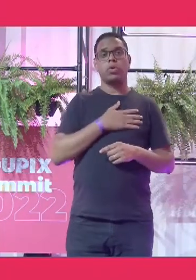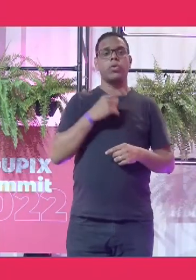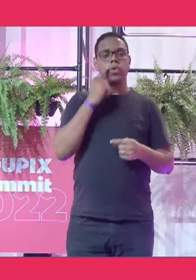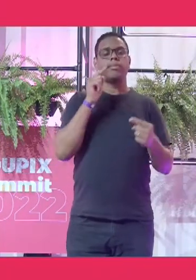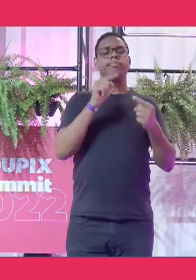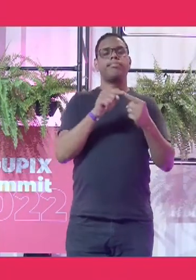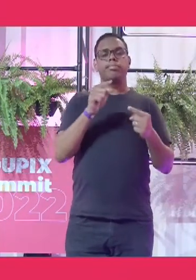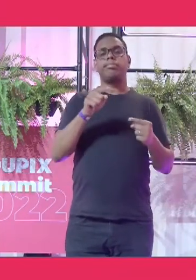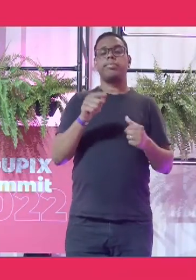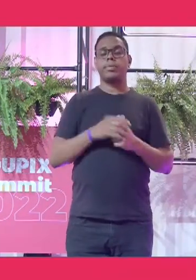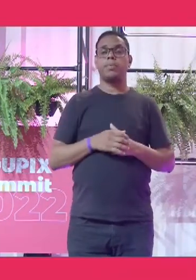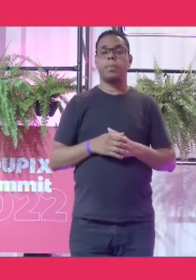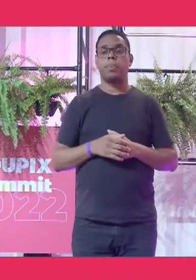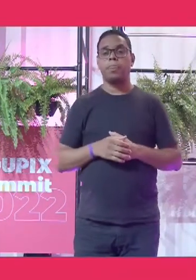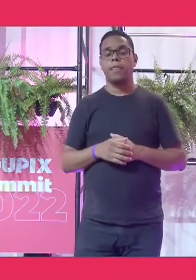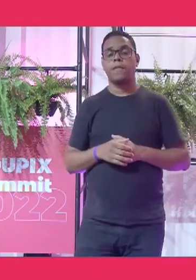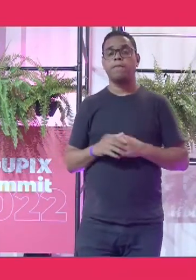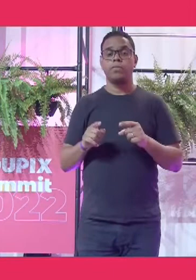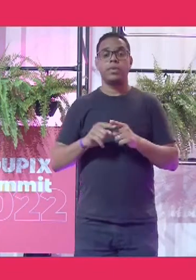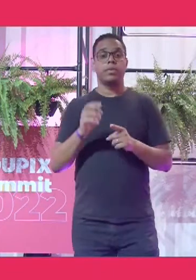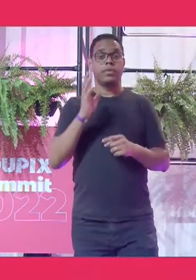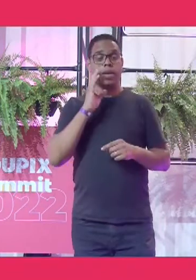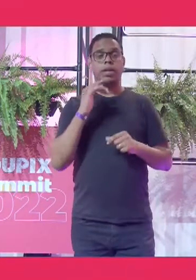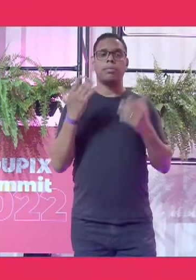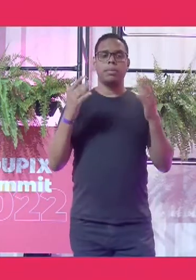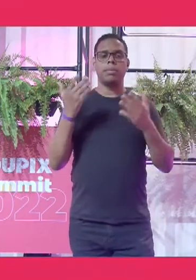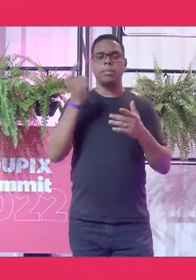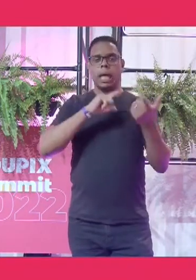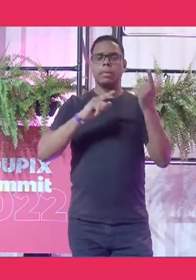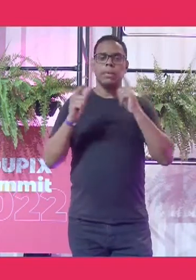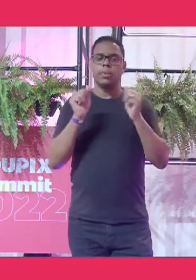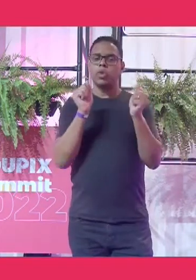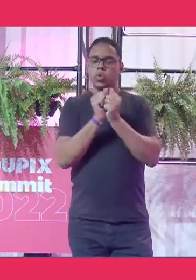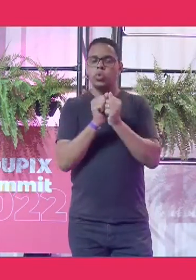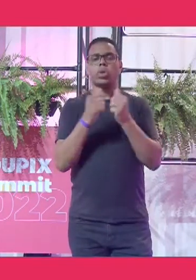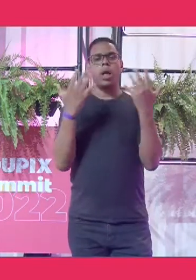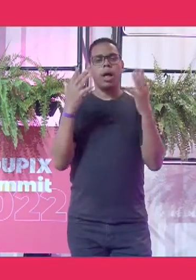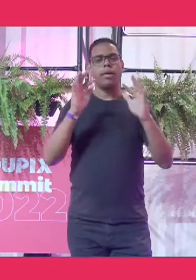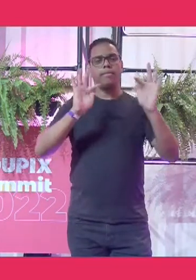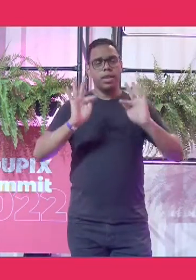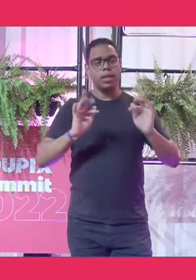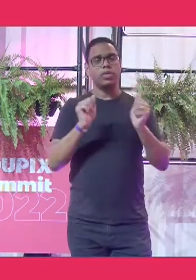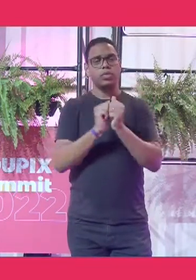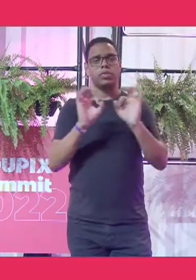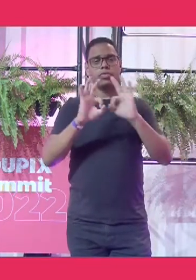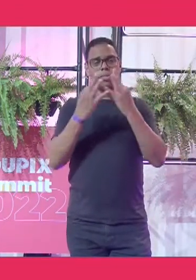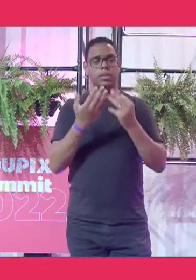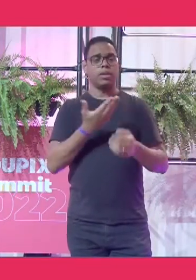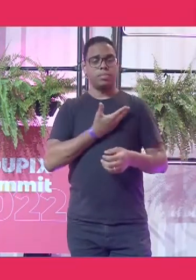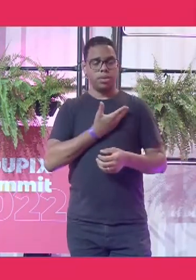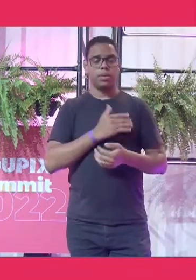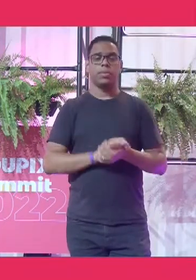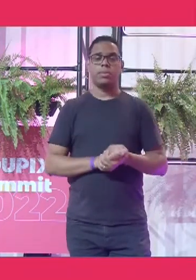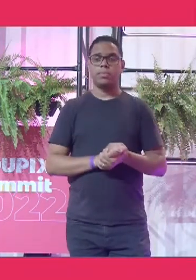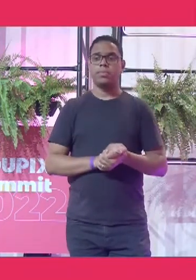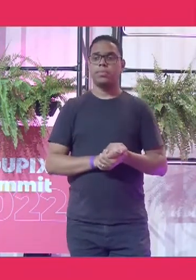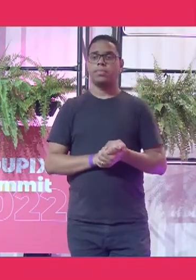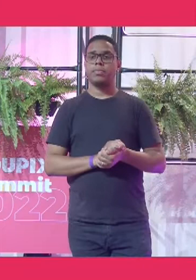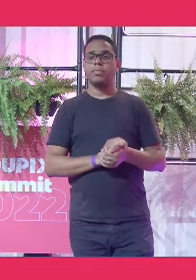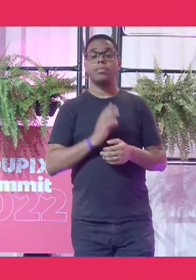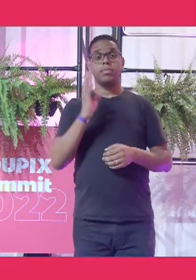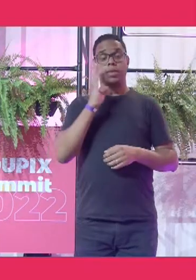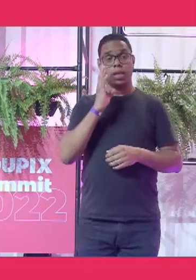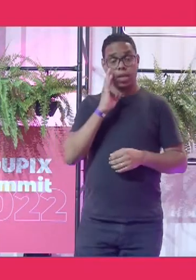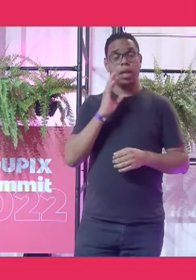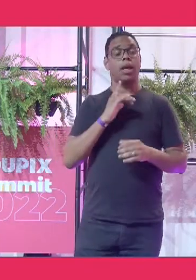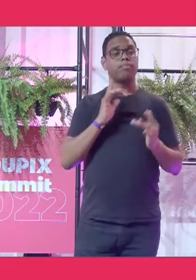identifica com você. E que vai celebrar cada vitória e cada momento seu junto com a sua família, com seus amigos, enfim. Gente legal atrai gente